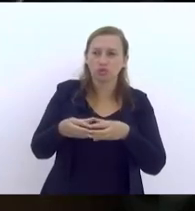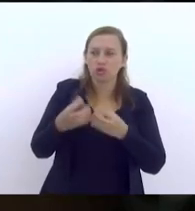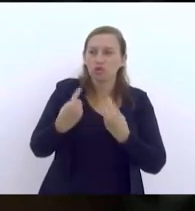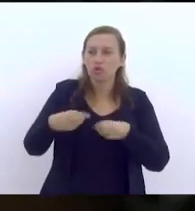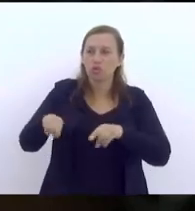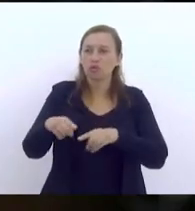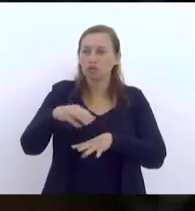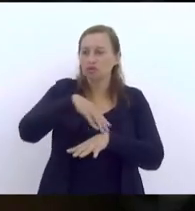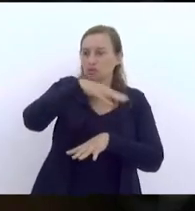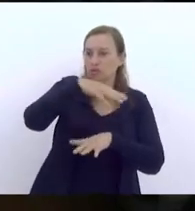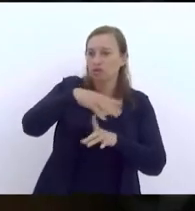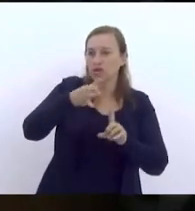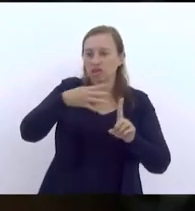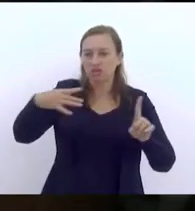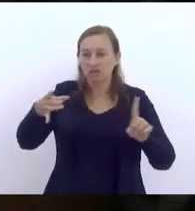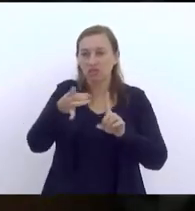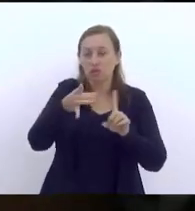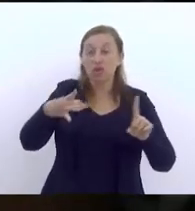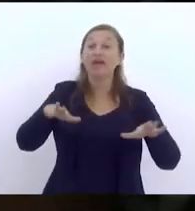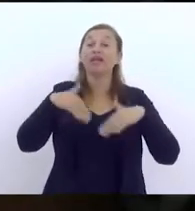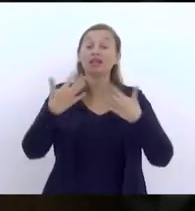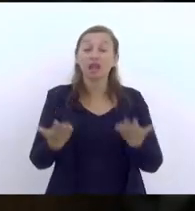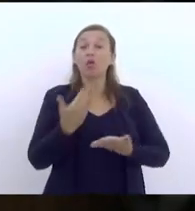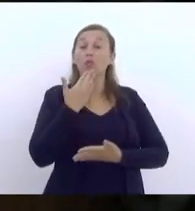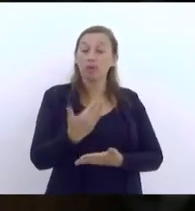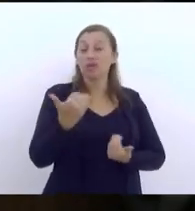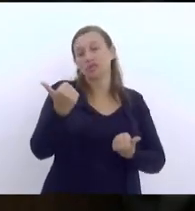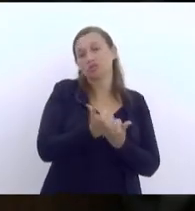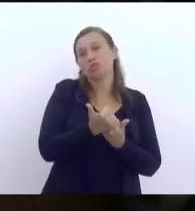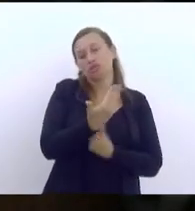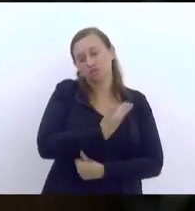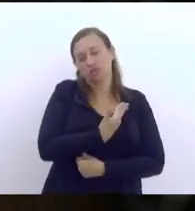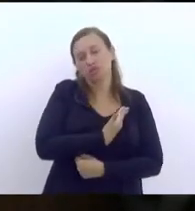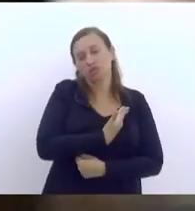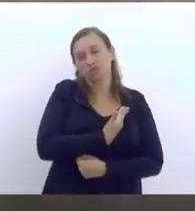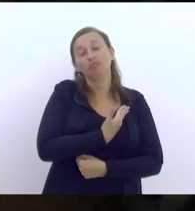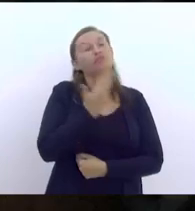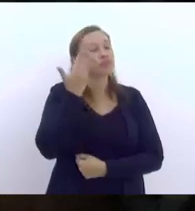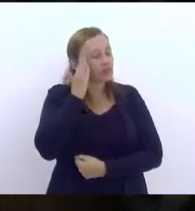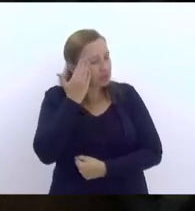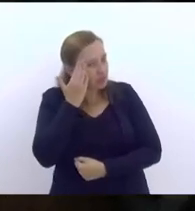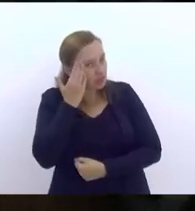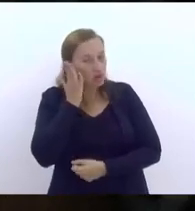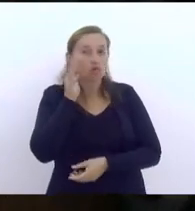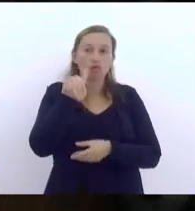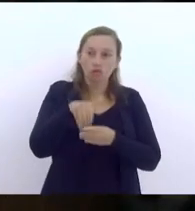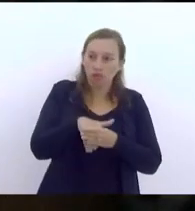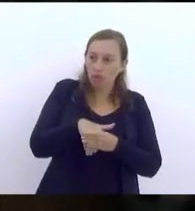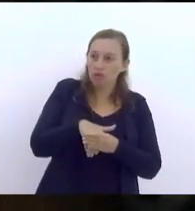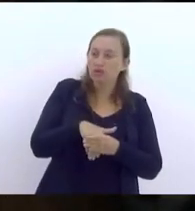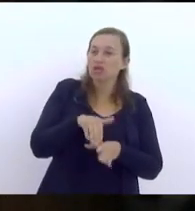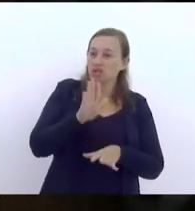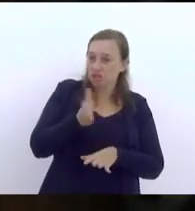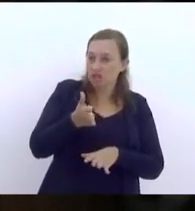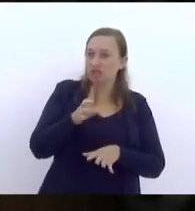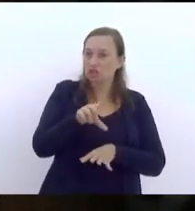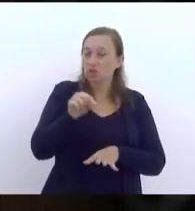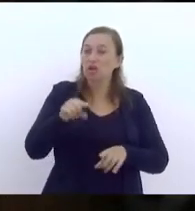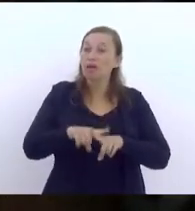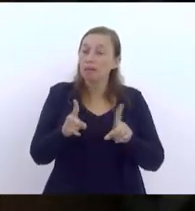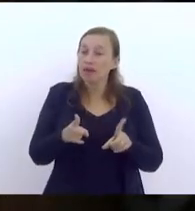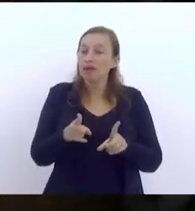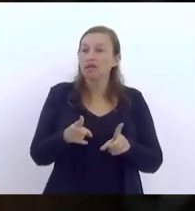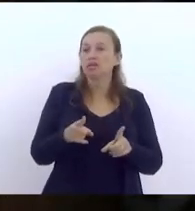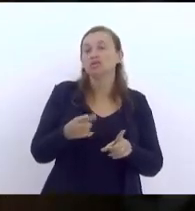combate à LGBTfobia. Então, eu peço esse apoio aos colegas, entendo que o voto já está mais ou menos definido, mas fica aqui